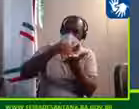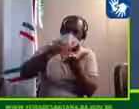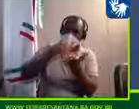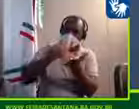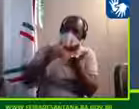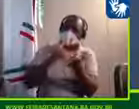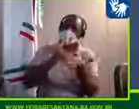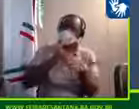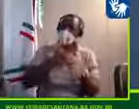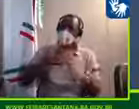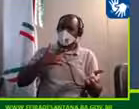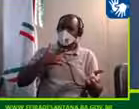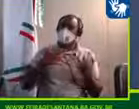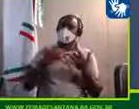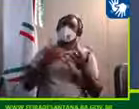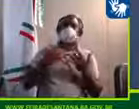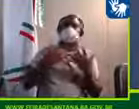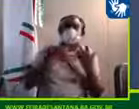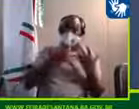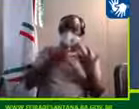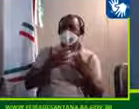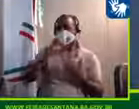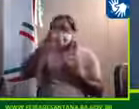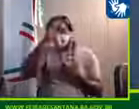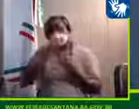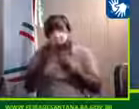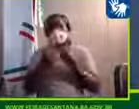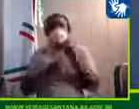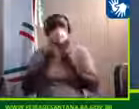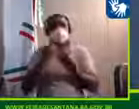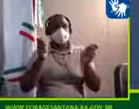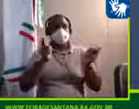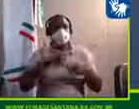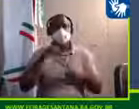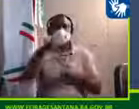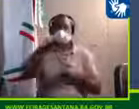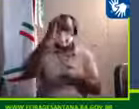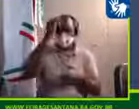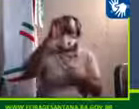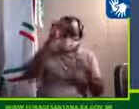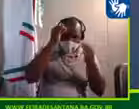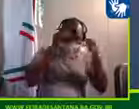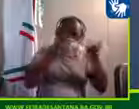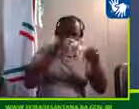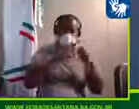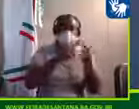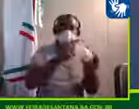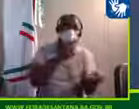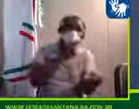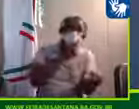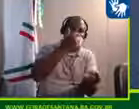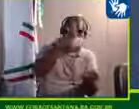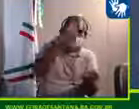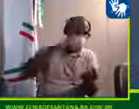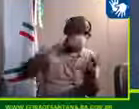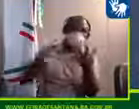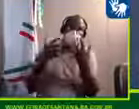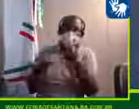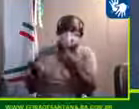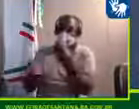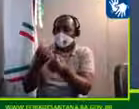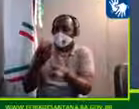Instituto Butantan, nos oferecendo também como alternativas deles poderem fazer testes aqui em voluntários